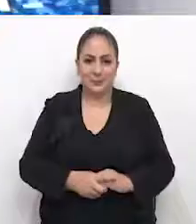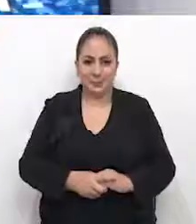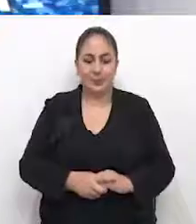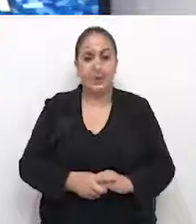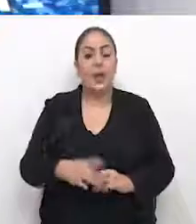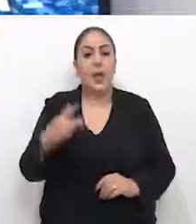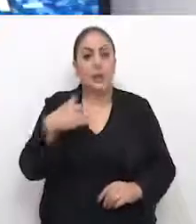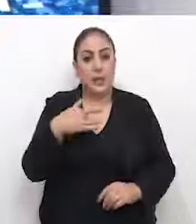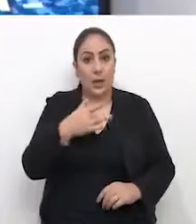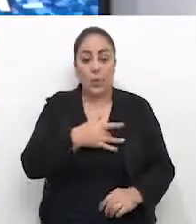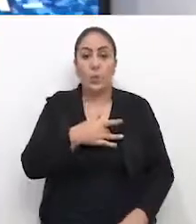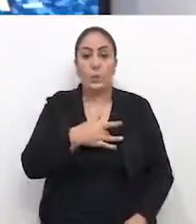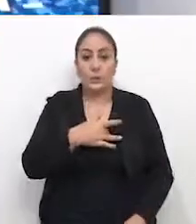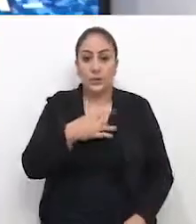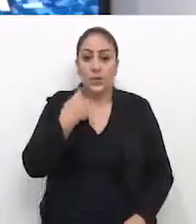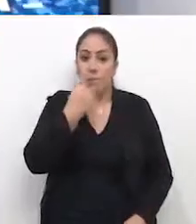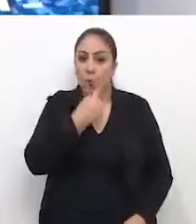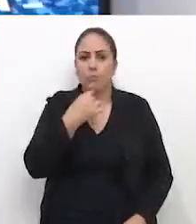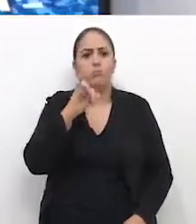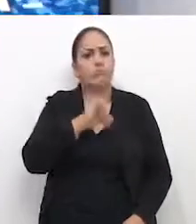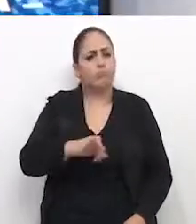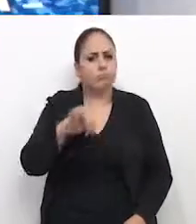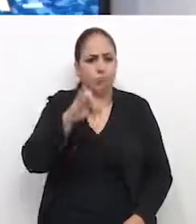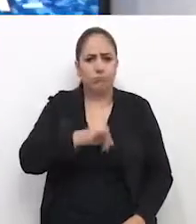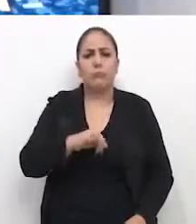abraço. A saúde bucal é